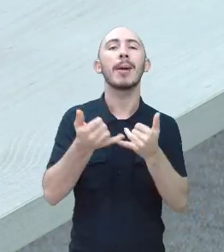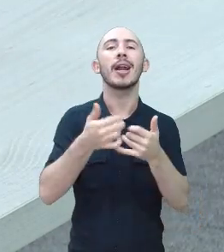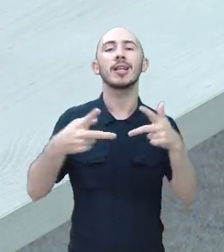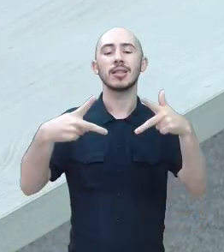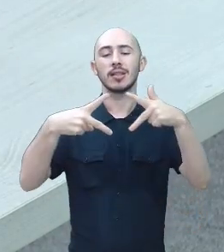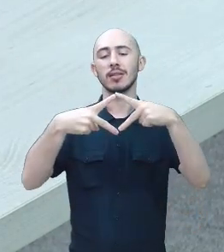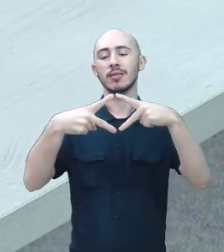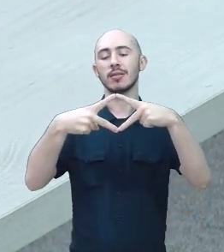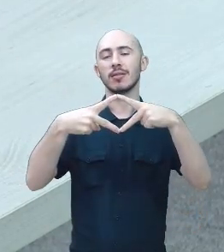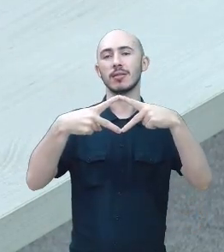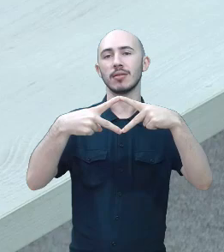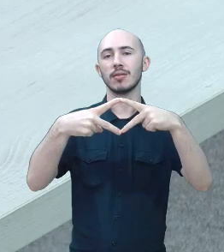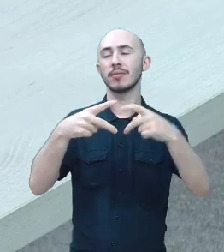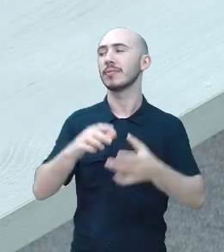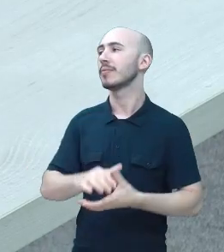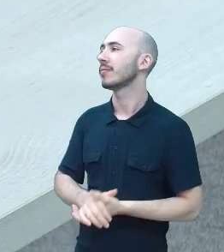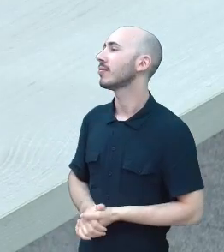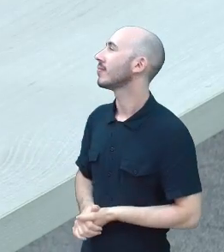Ok?